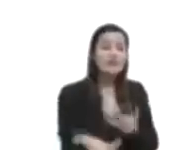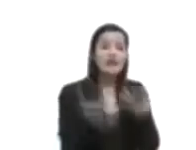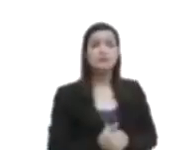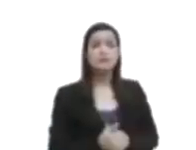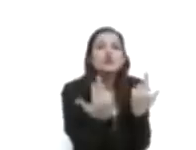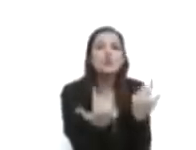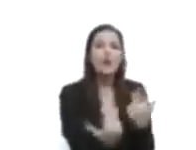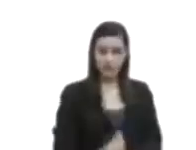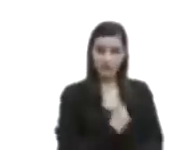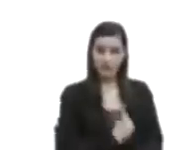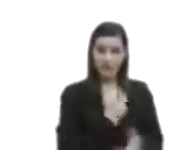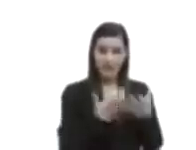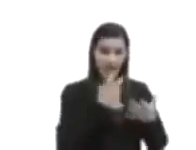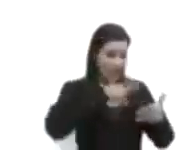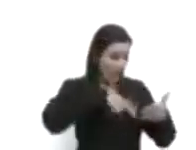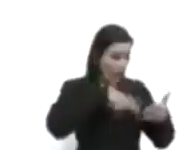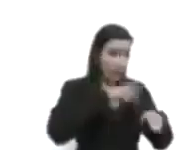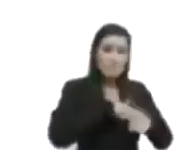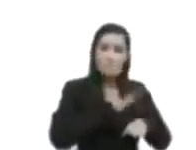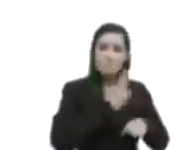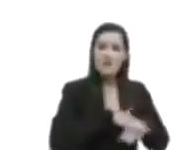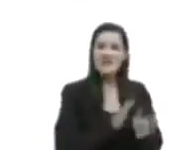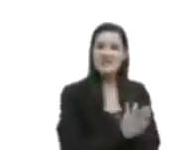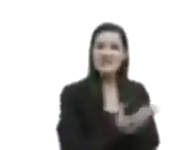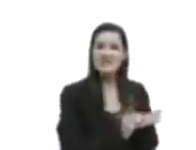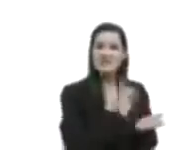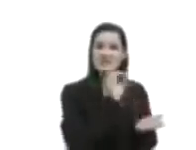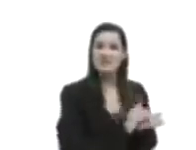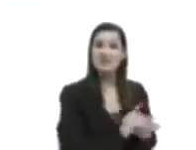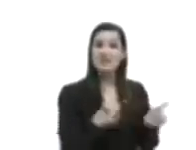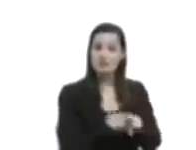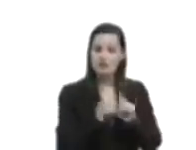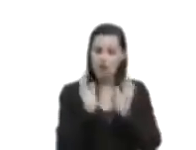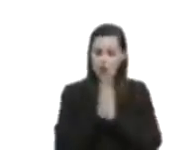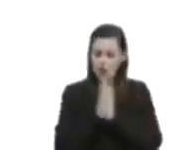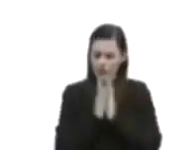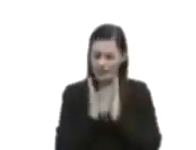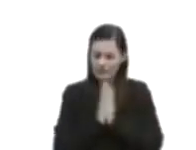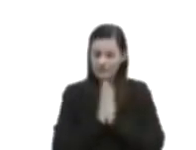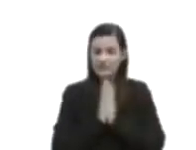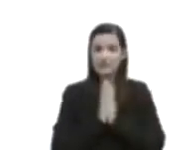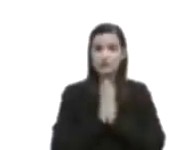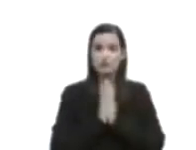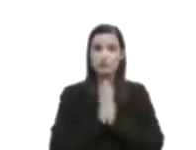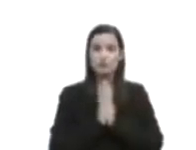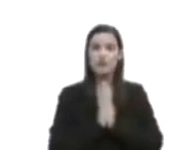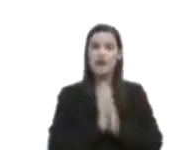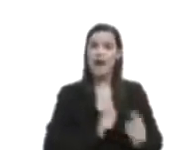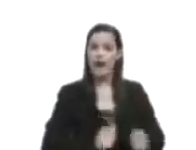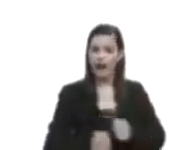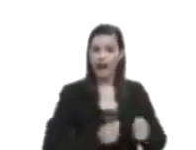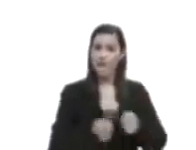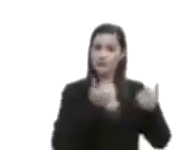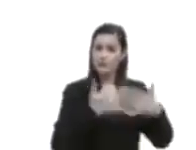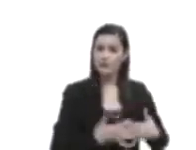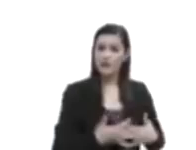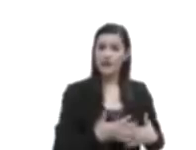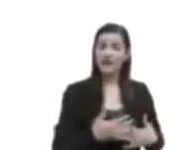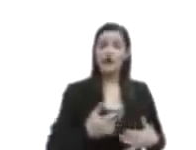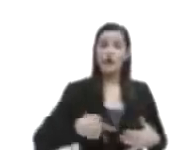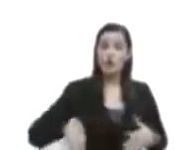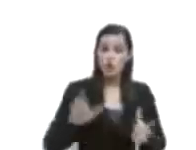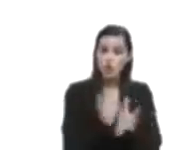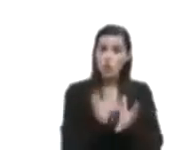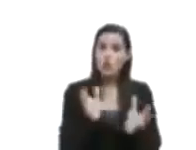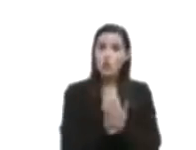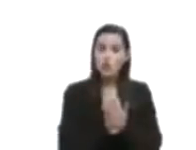oração, crente ora, Atos 2,42, e perseveravam na doutrina dos apóstolos, na